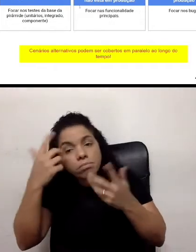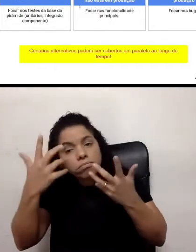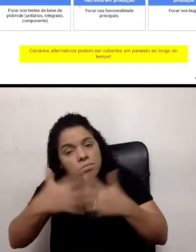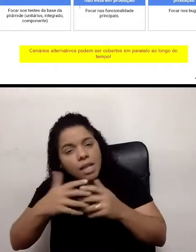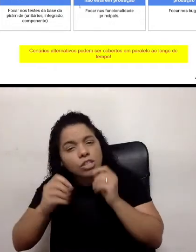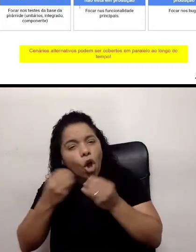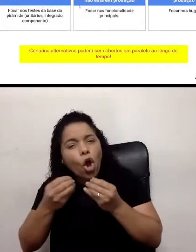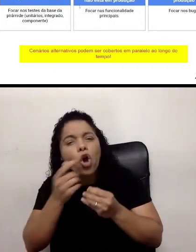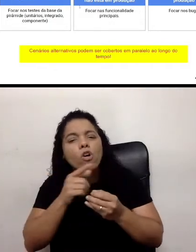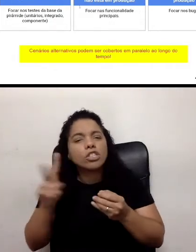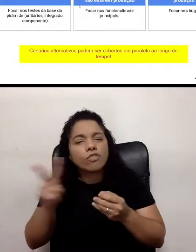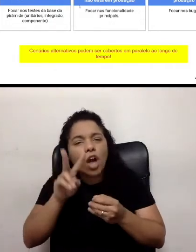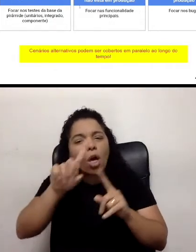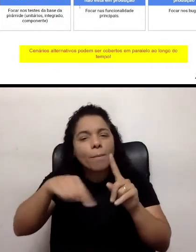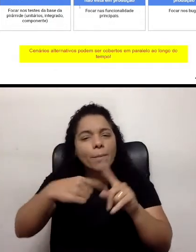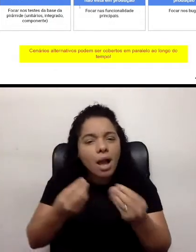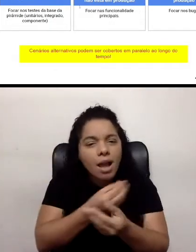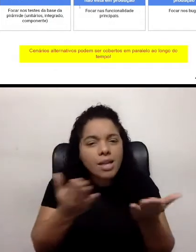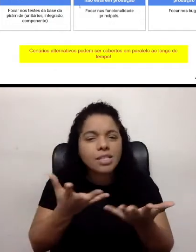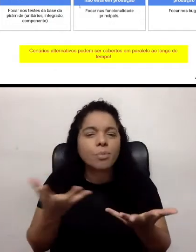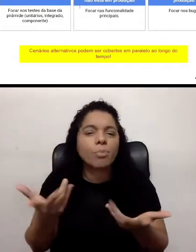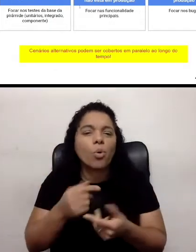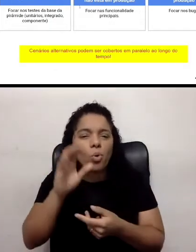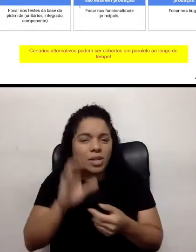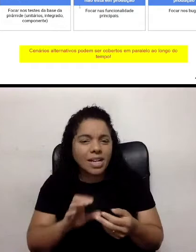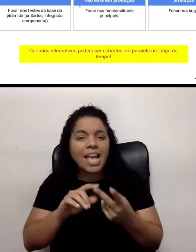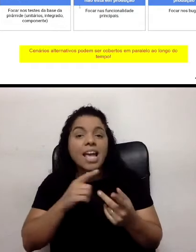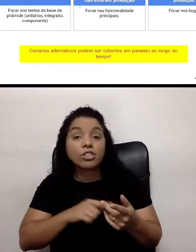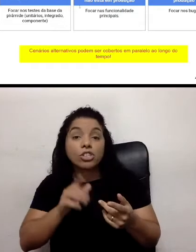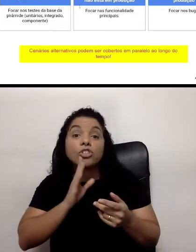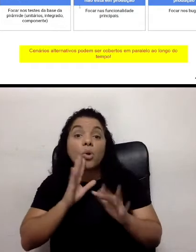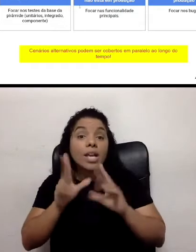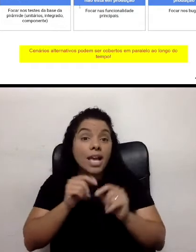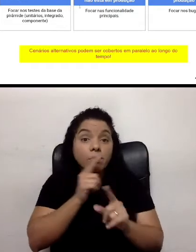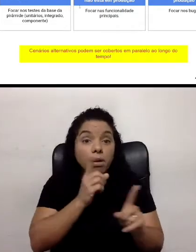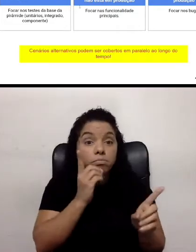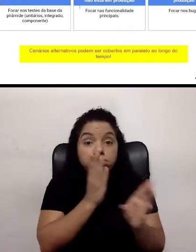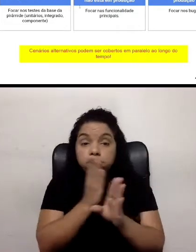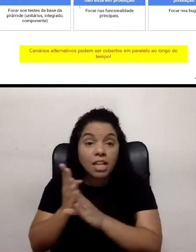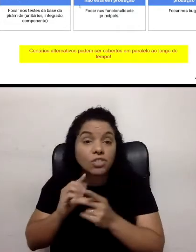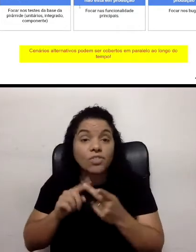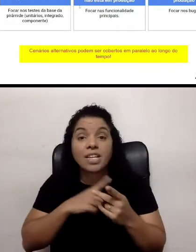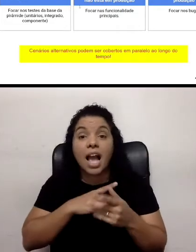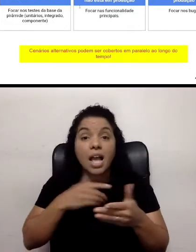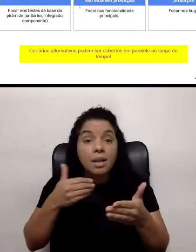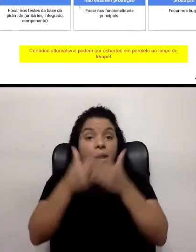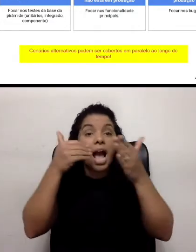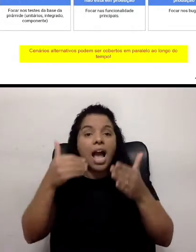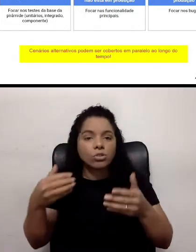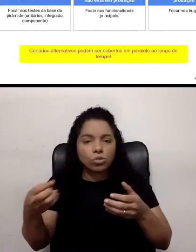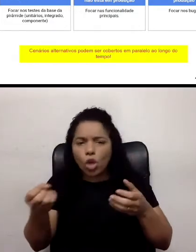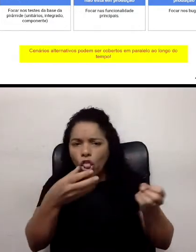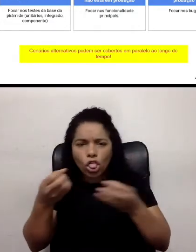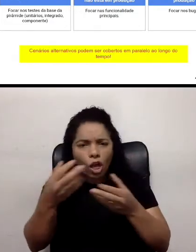gente consegue trazer mais valor para o cliente. A gente usa o conhecimento do QA para identificar impactos nas novas